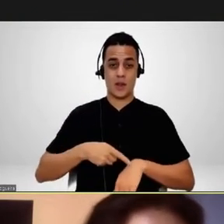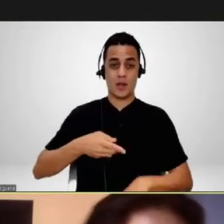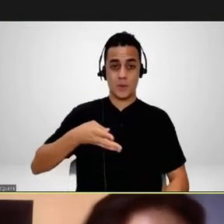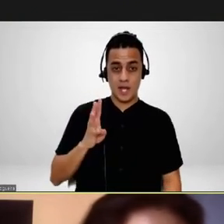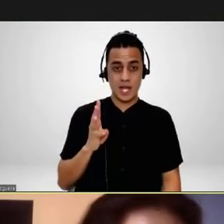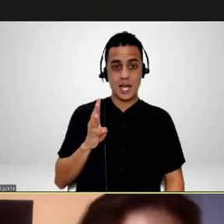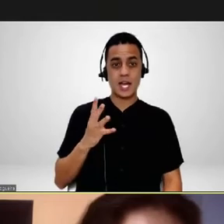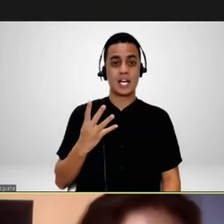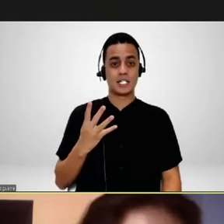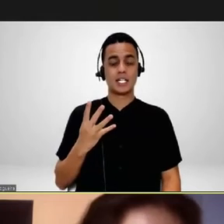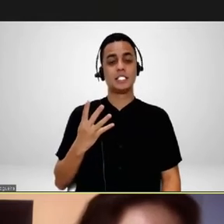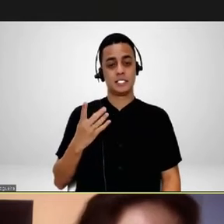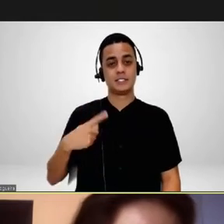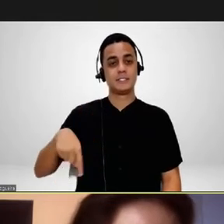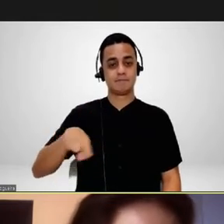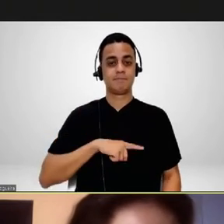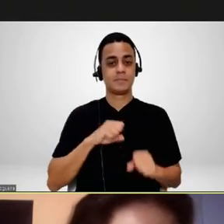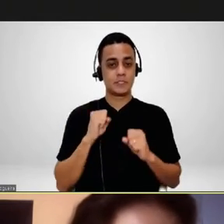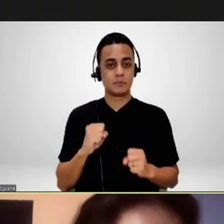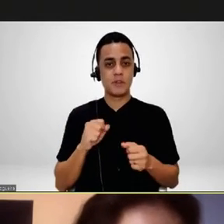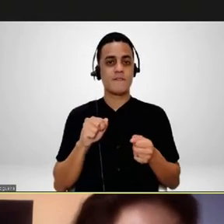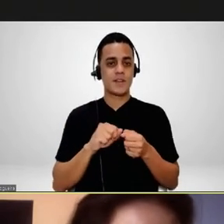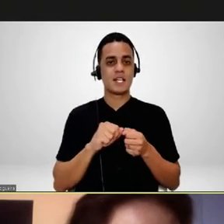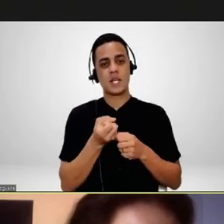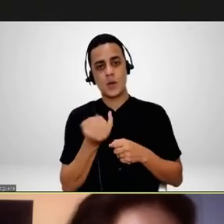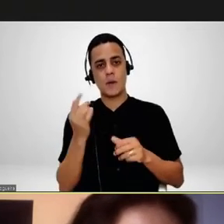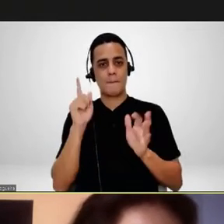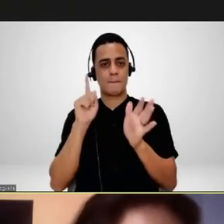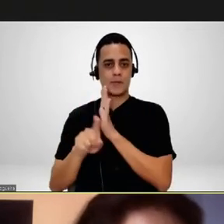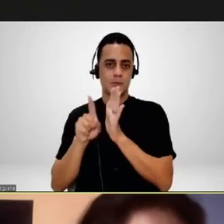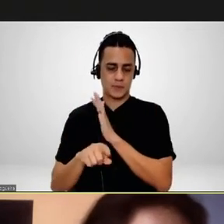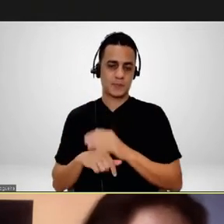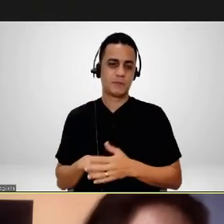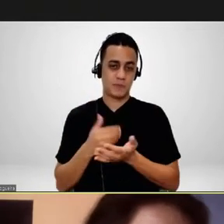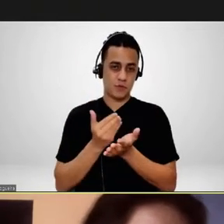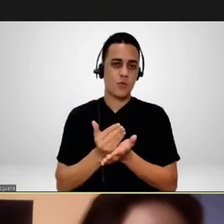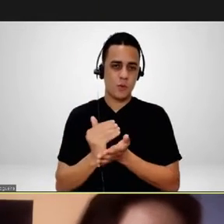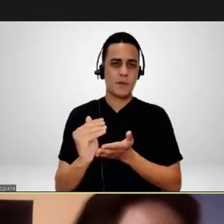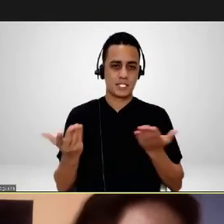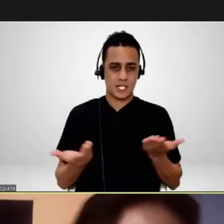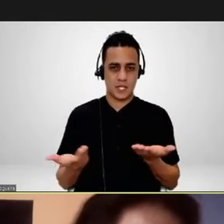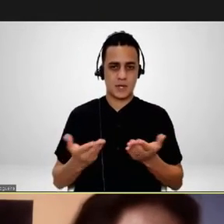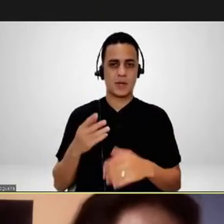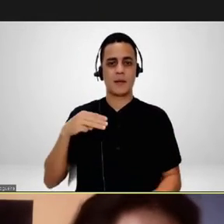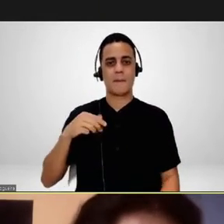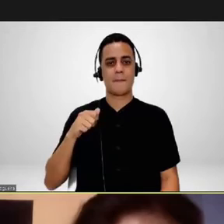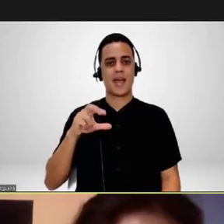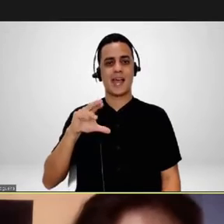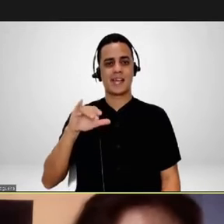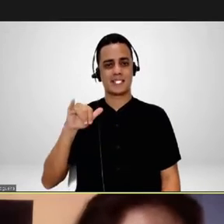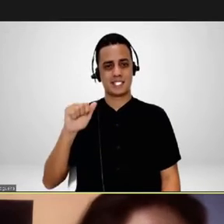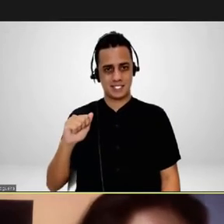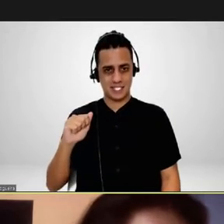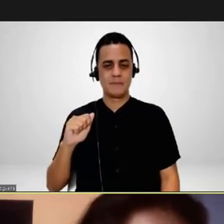podemos fazer algumas perguntas. Então, eu vou começar agora com a Márcia Gáudio